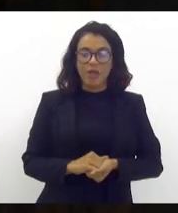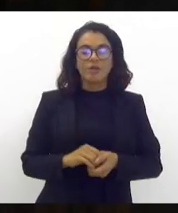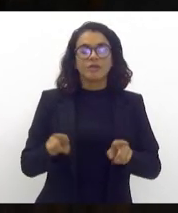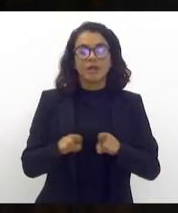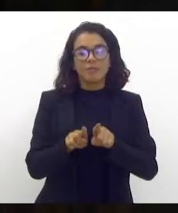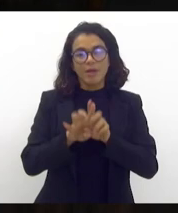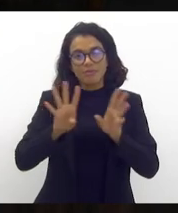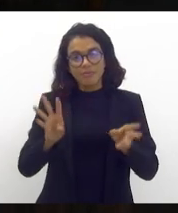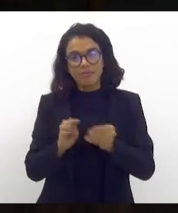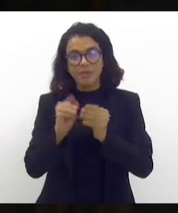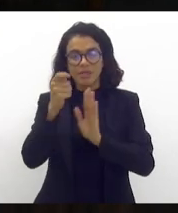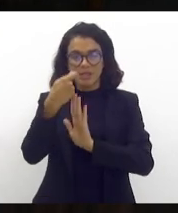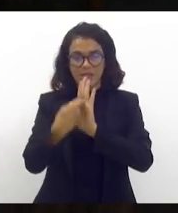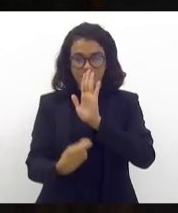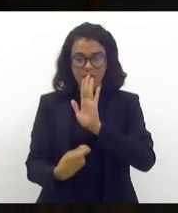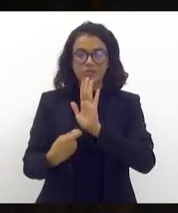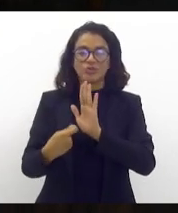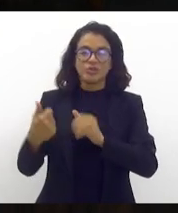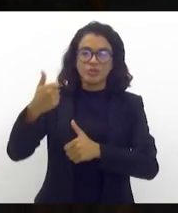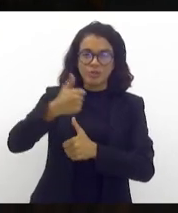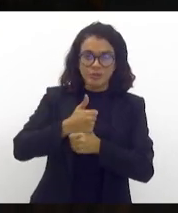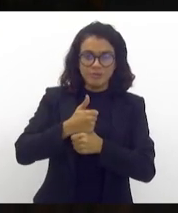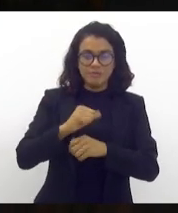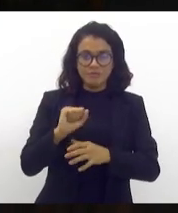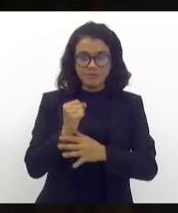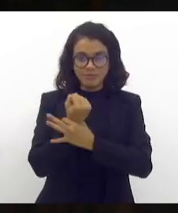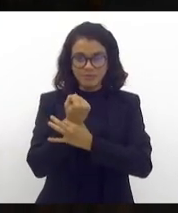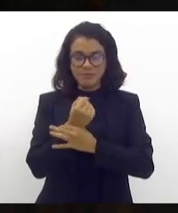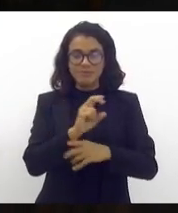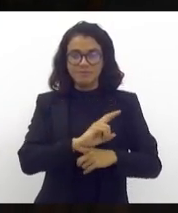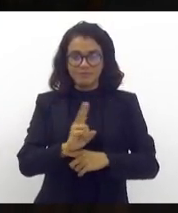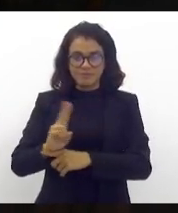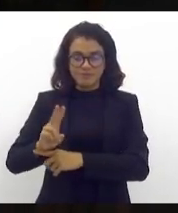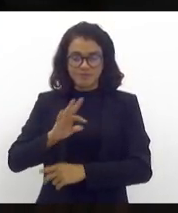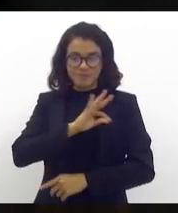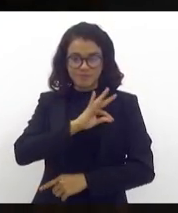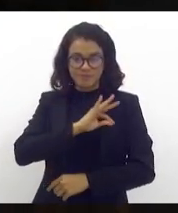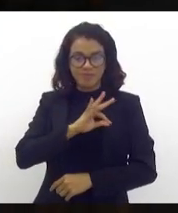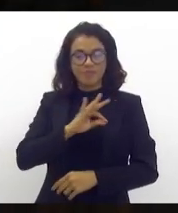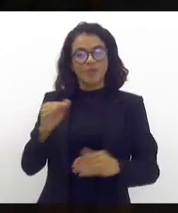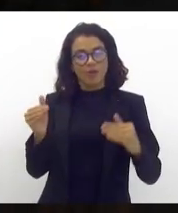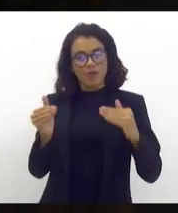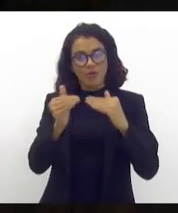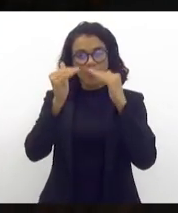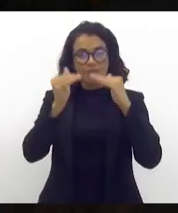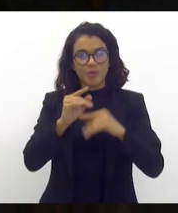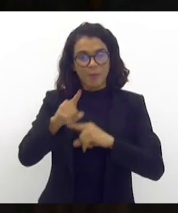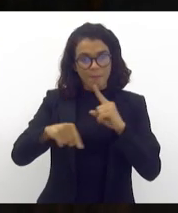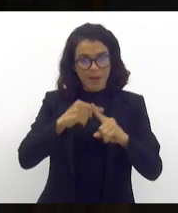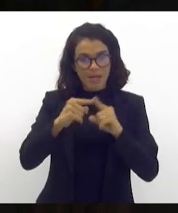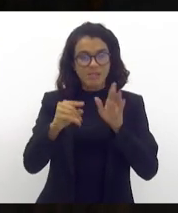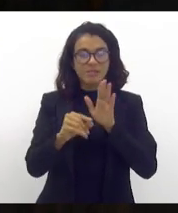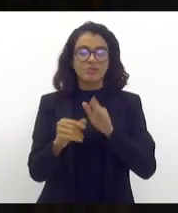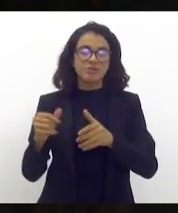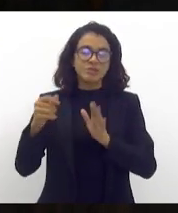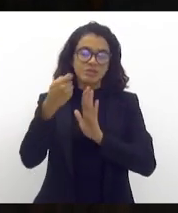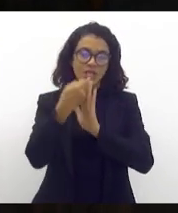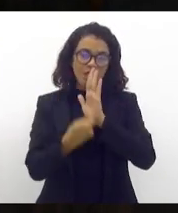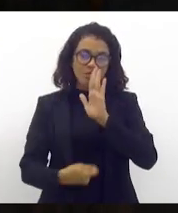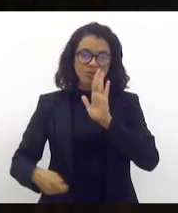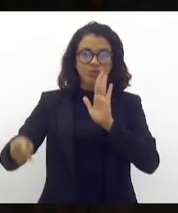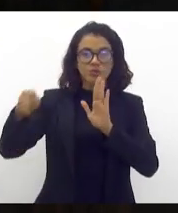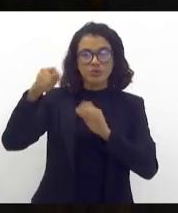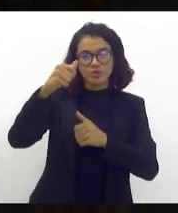concluindo por substitutivo de Segurança Pública e Assuntos de Polícia, favorável com o substitutivo da CCJ